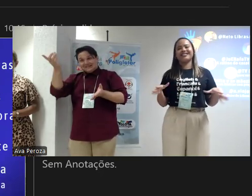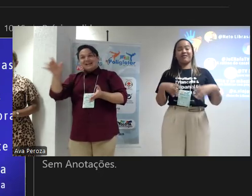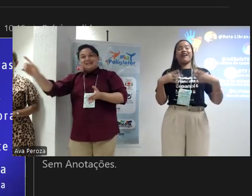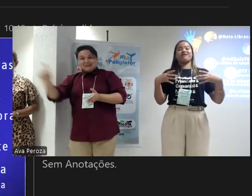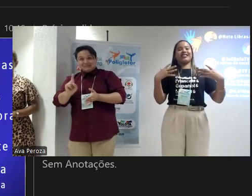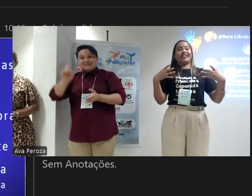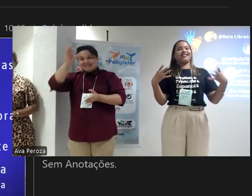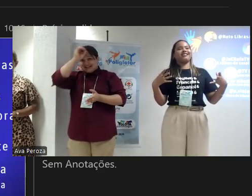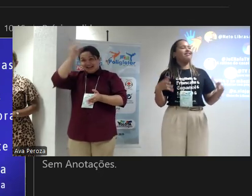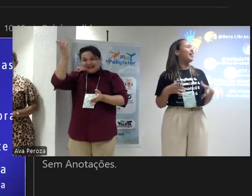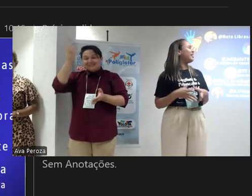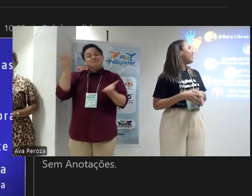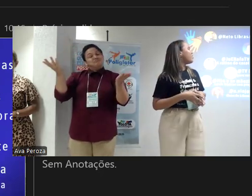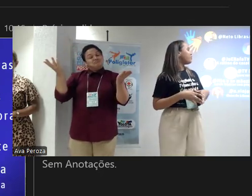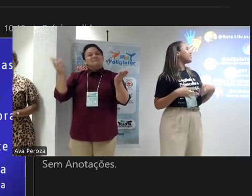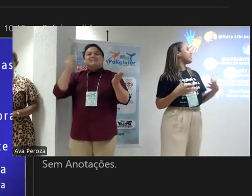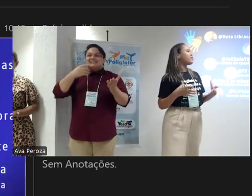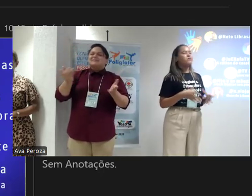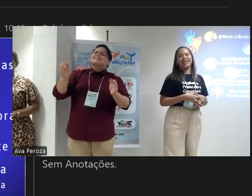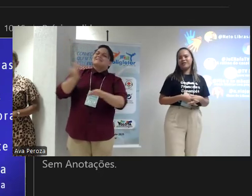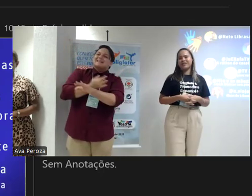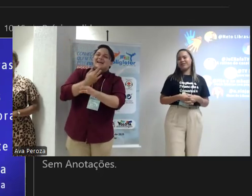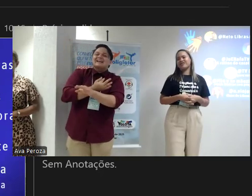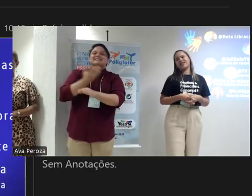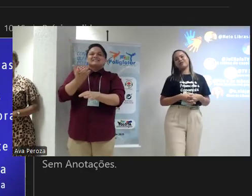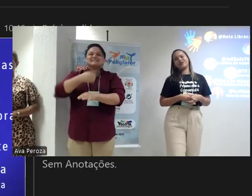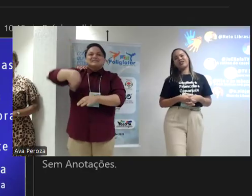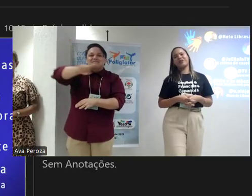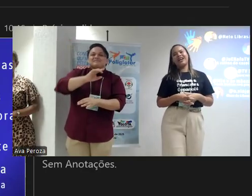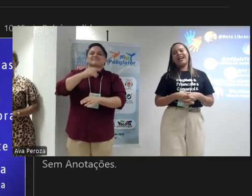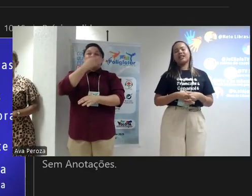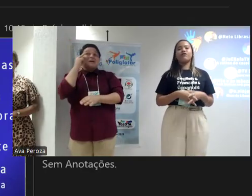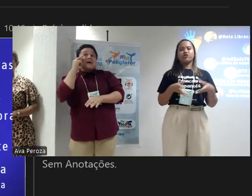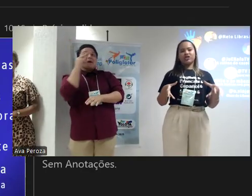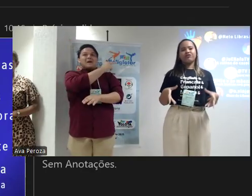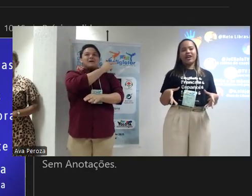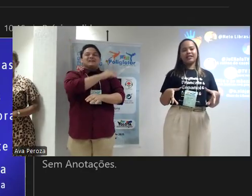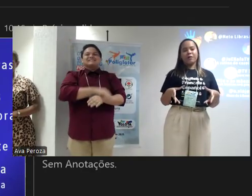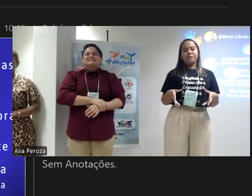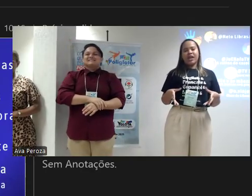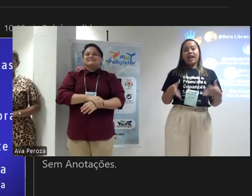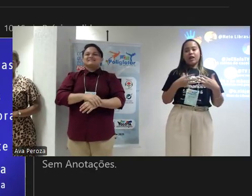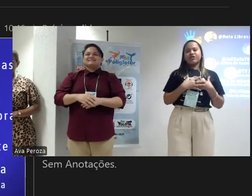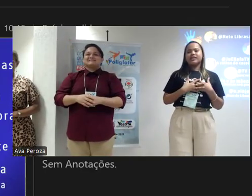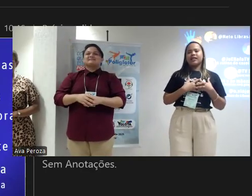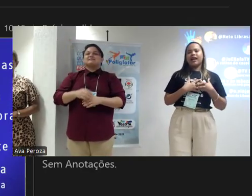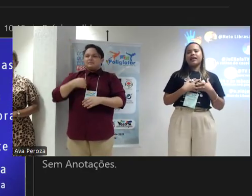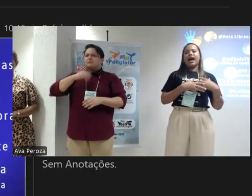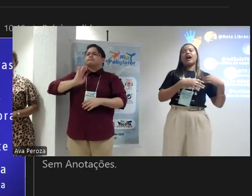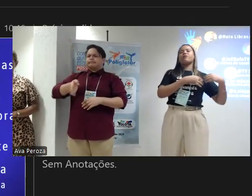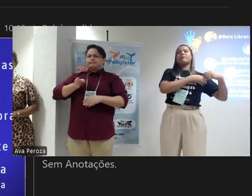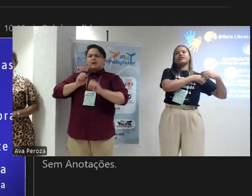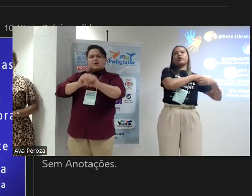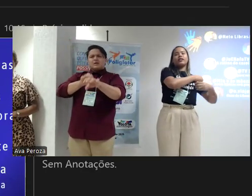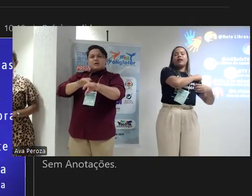A gente esperava que ele fosse atender minha mãe em Libras, mas infelizmente não. Então, faz toda a diferença. Eu já ensinei